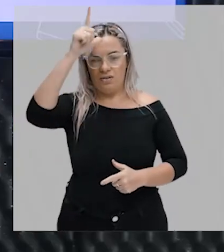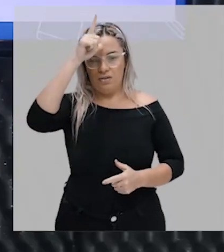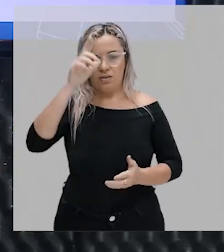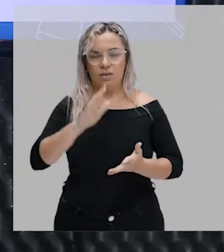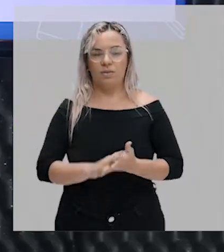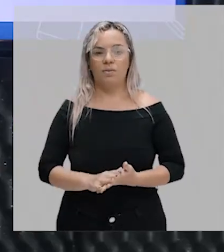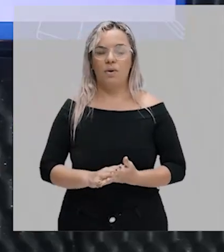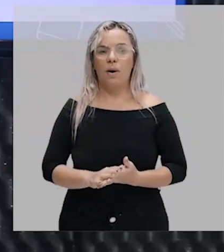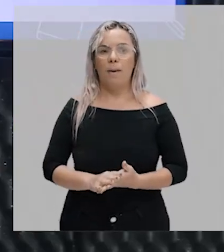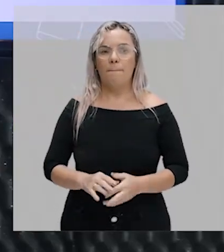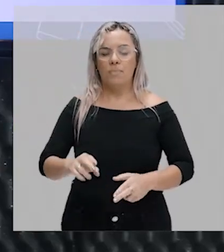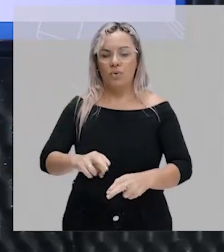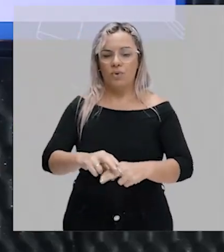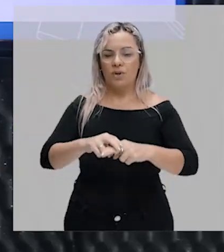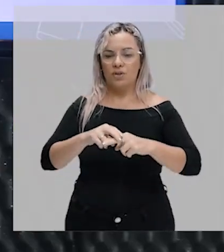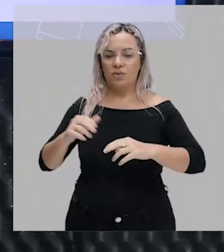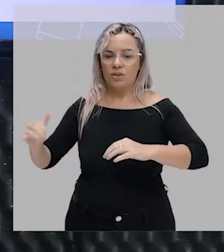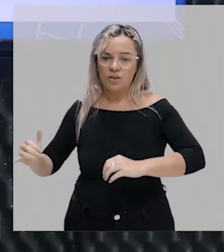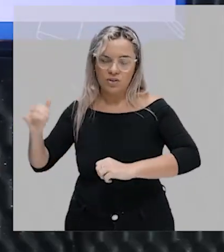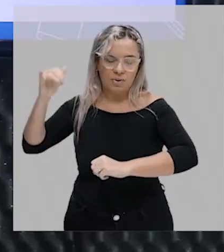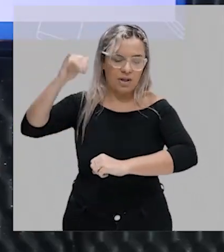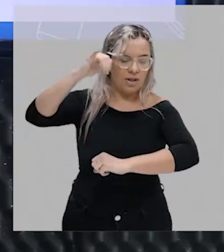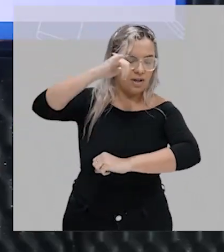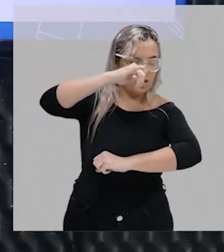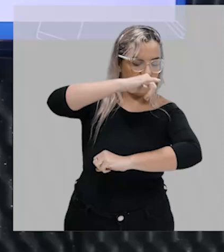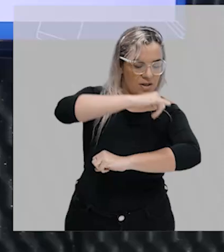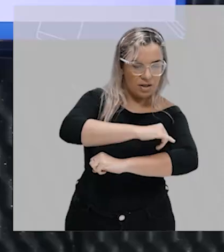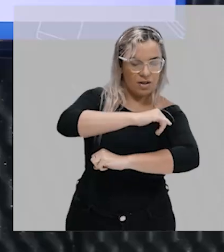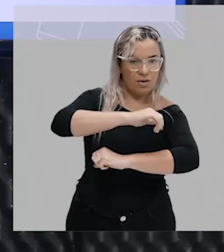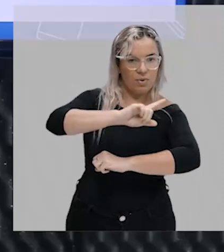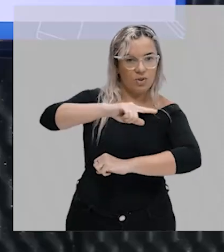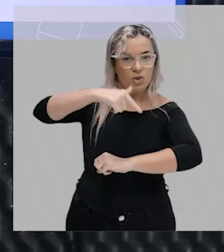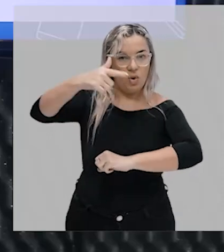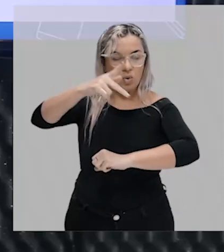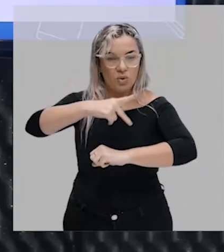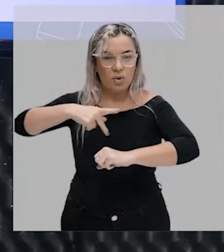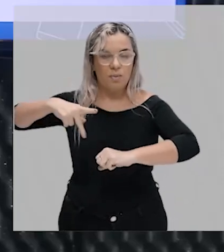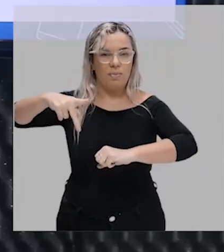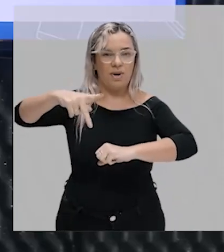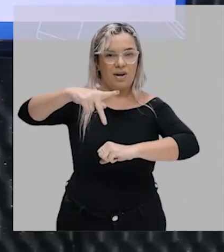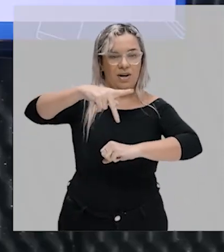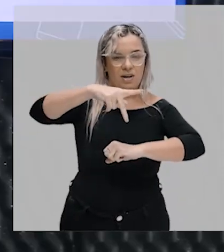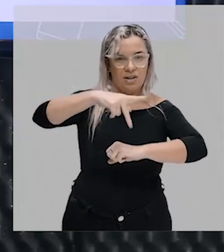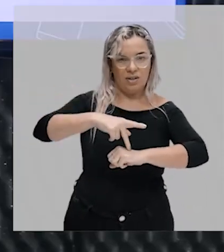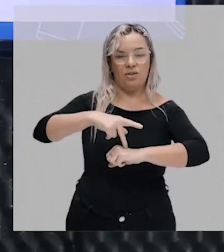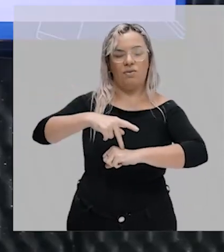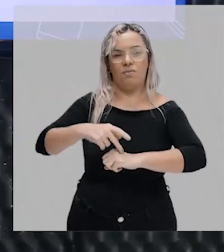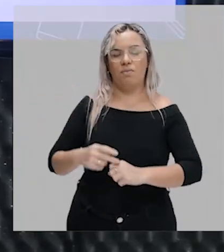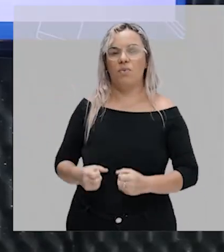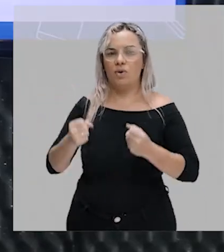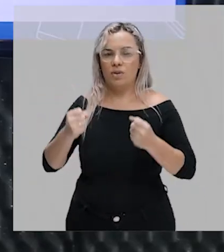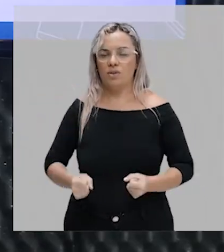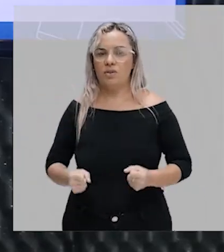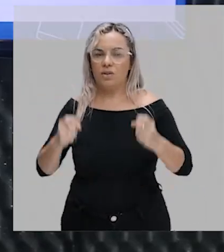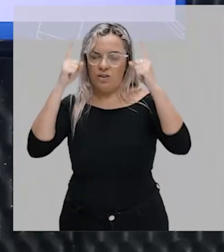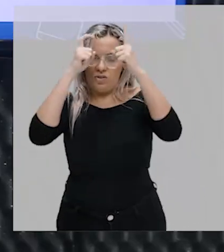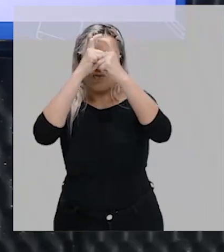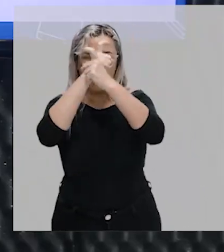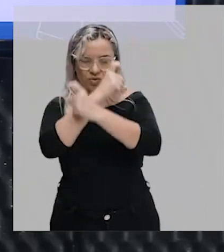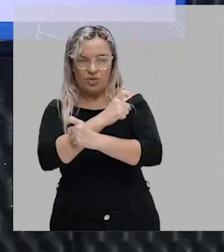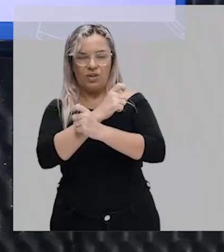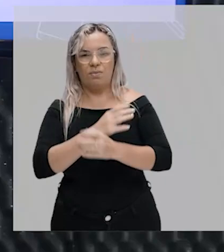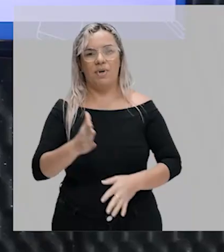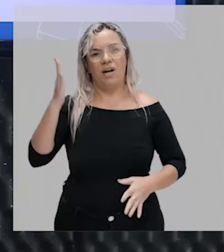sim dificuldades de organizar as sentenças, de organizar as palavras para formar os enunciados. Quem faz isso?